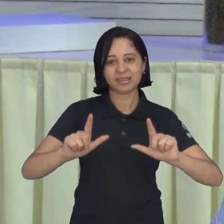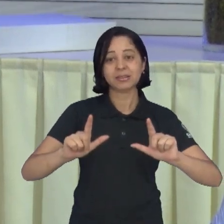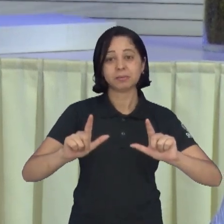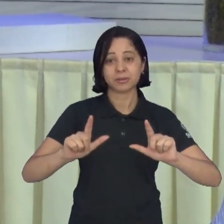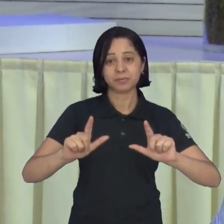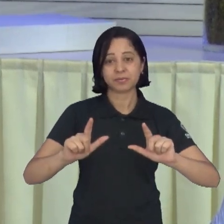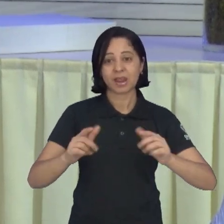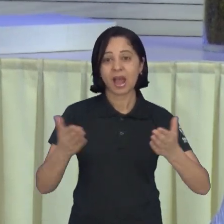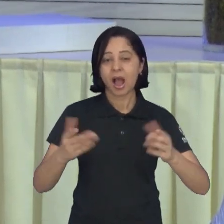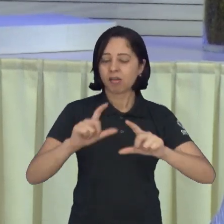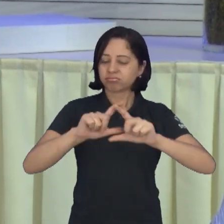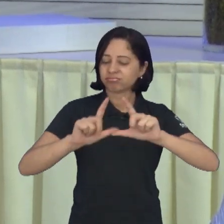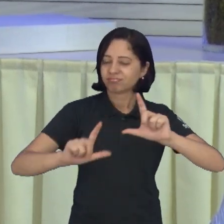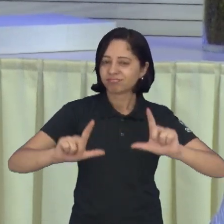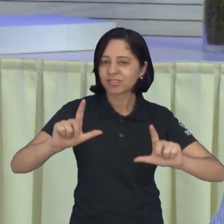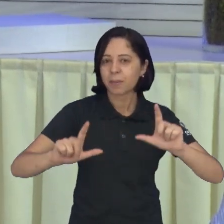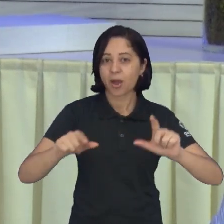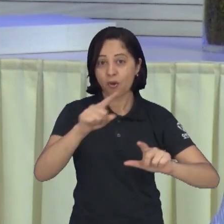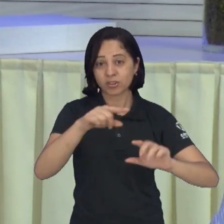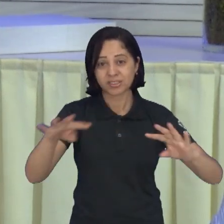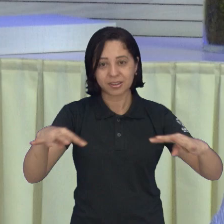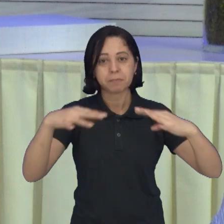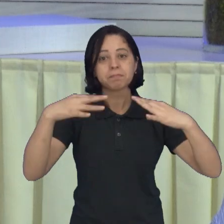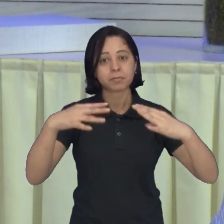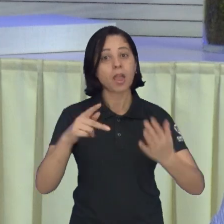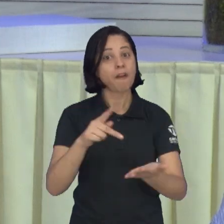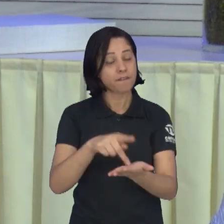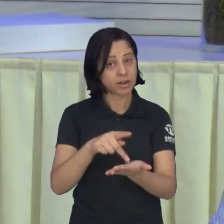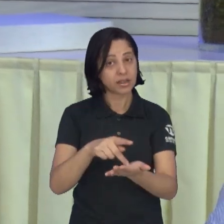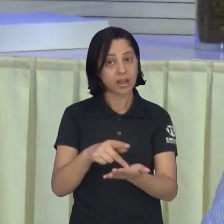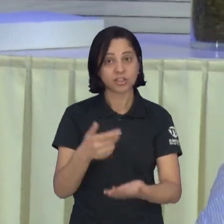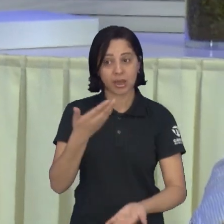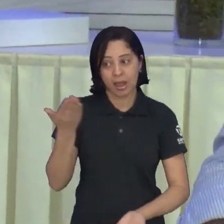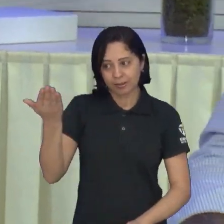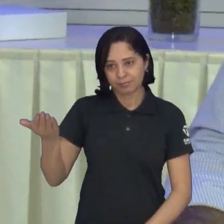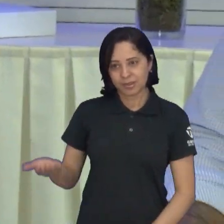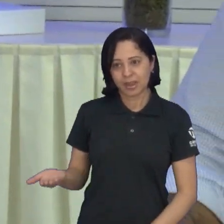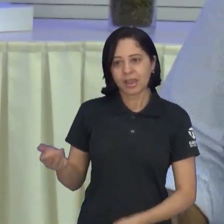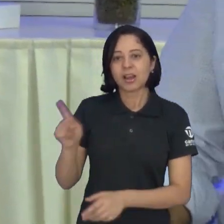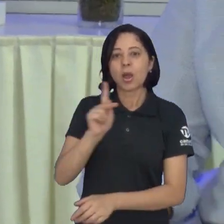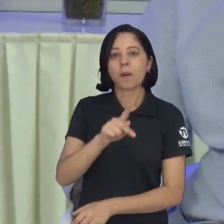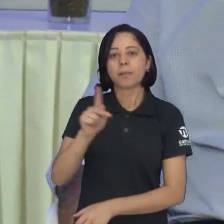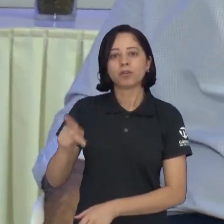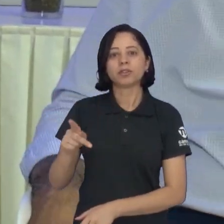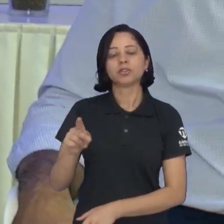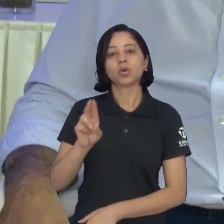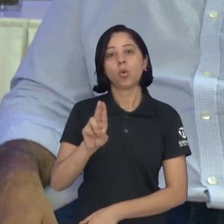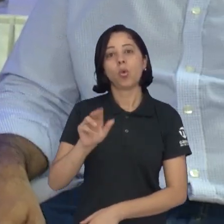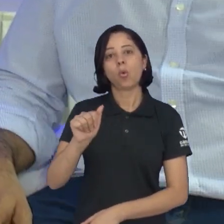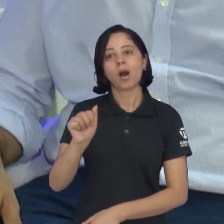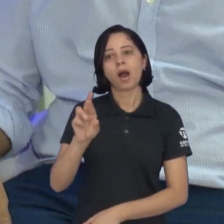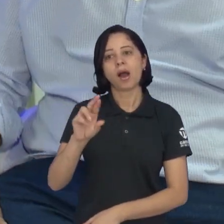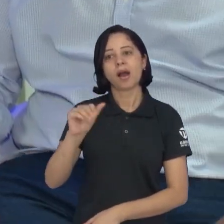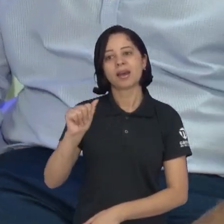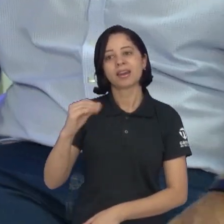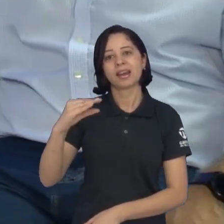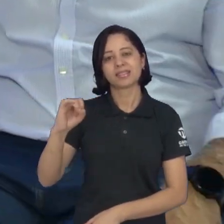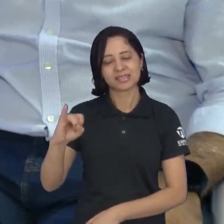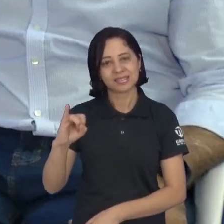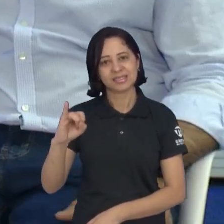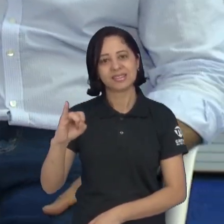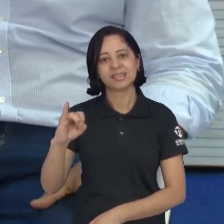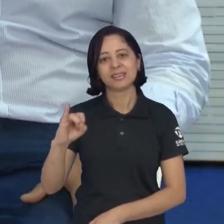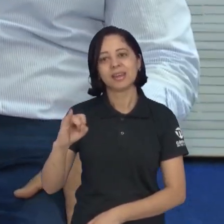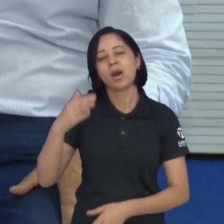agora a TV Câmara São José dos Campos. E é isso mesmo, eu estou aqui agora com o professor Guaraci, economista. Guaraci, muito obrigada